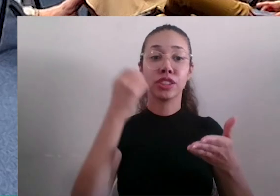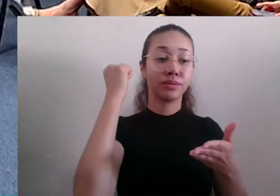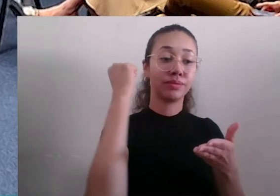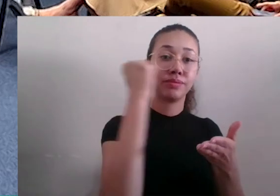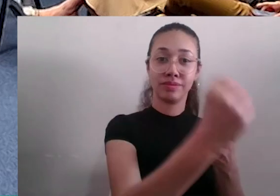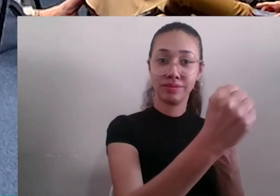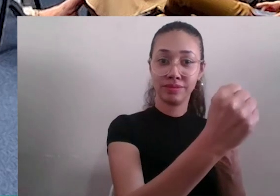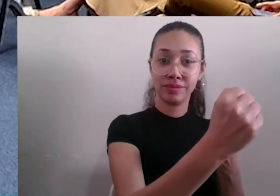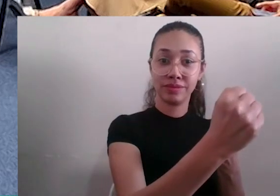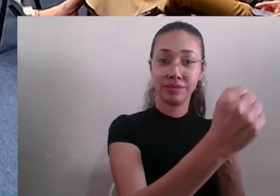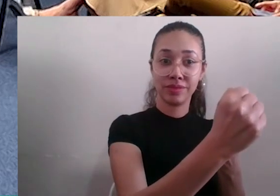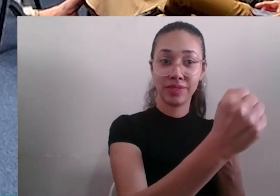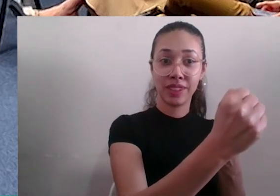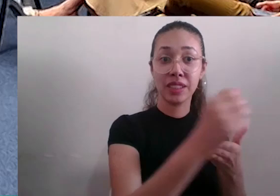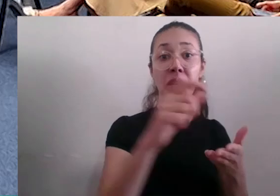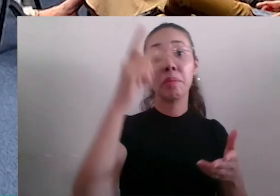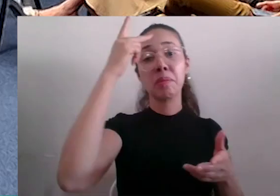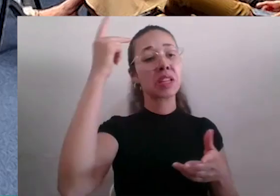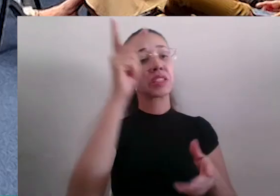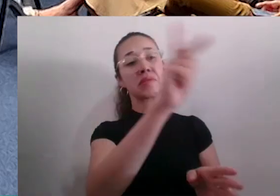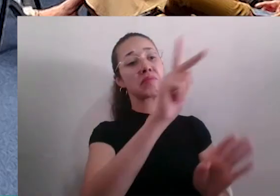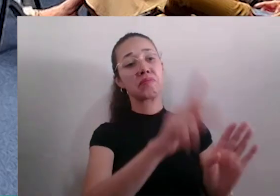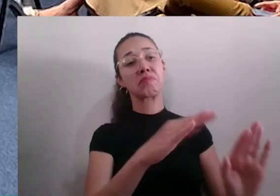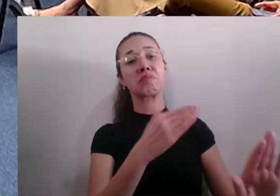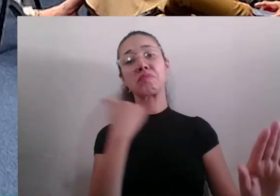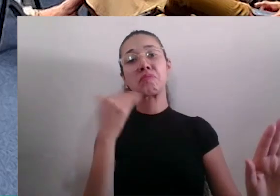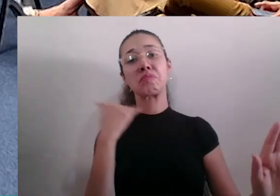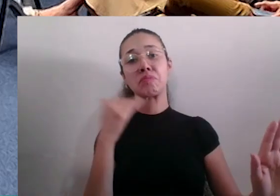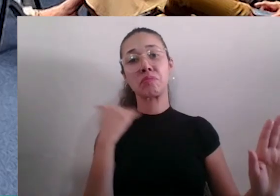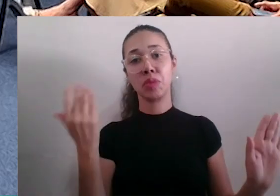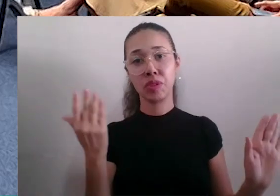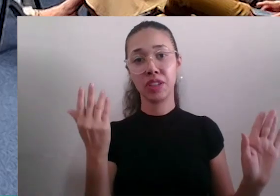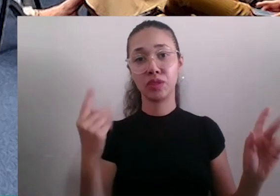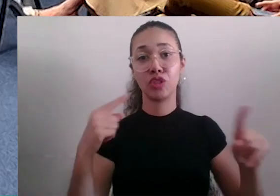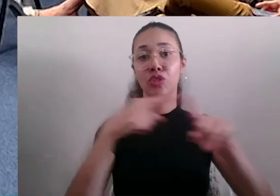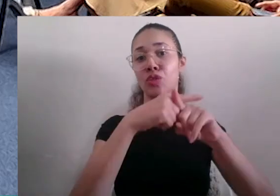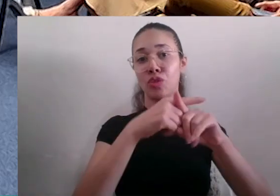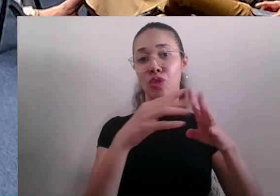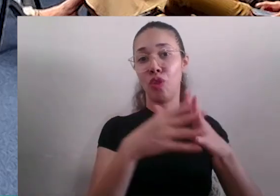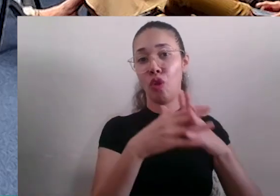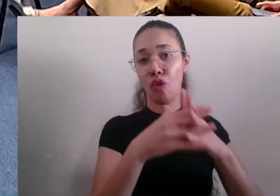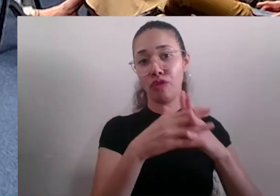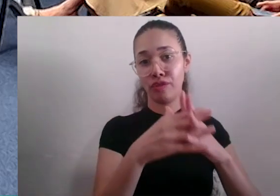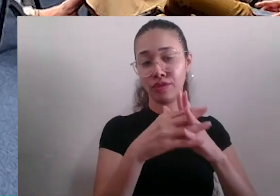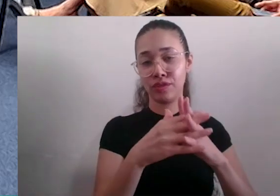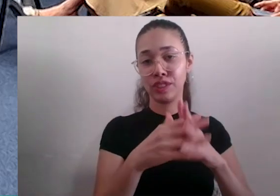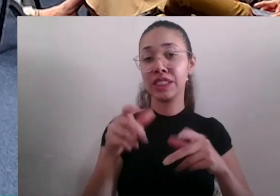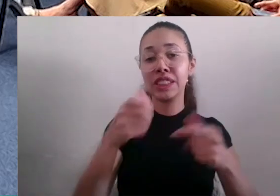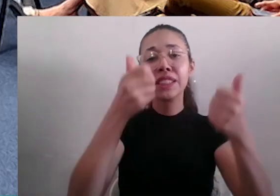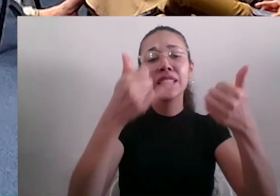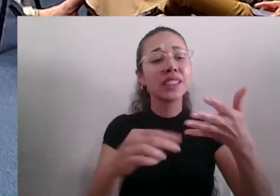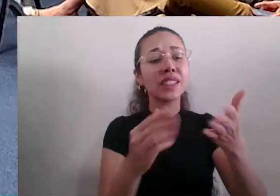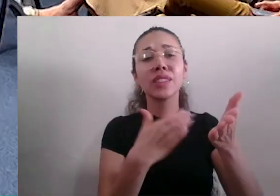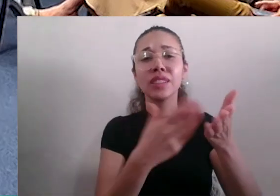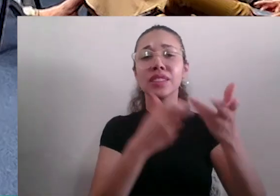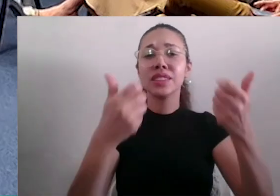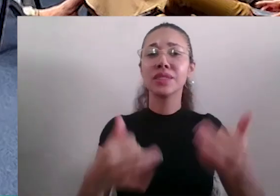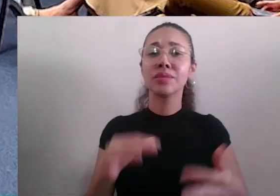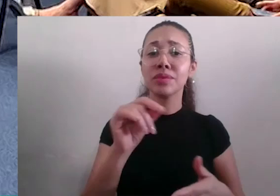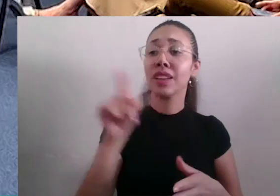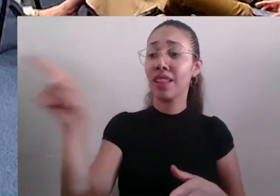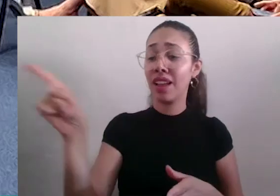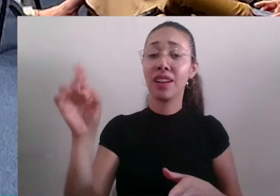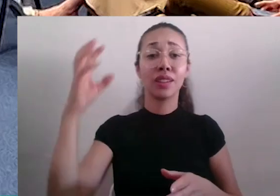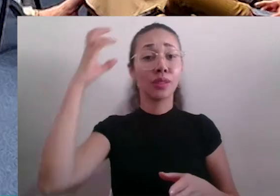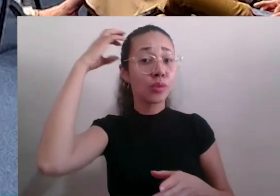morrida Esse é o título do livro então e elas explicam como a imprensa faz e como poderia fazer para melhorar então diz